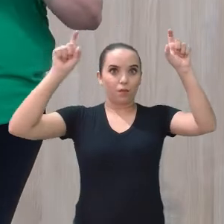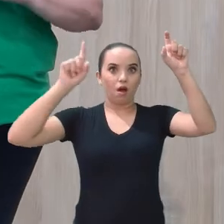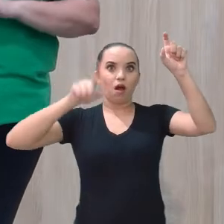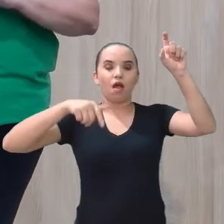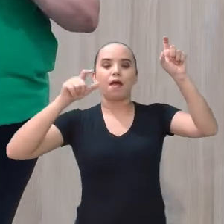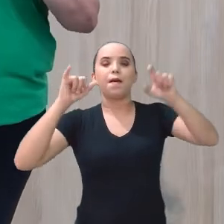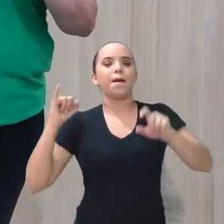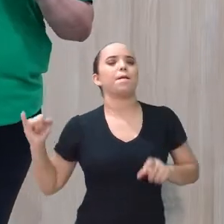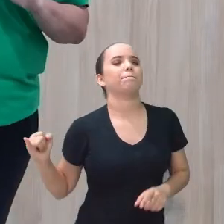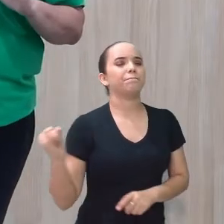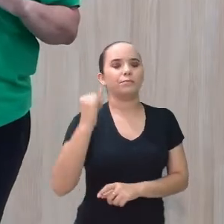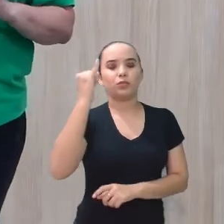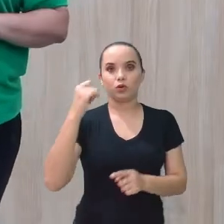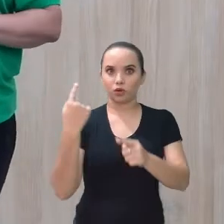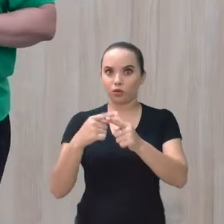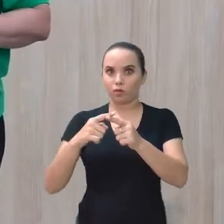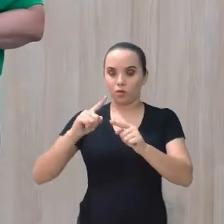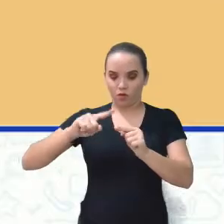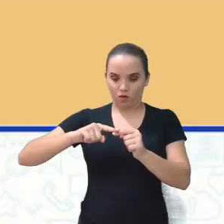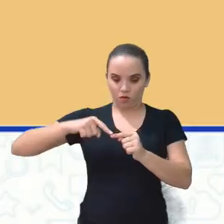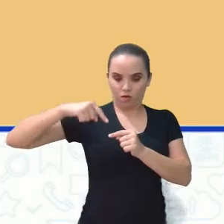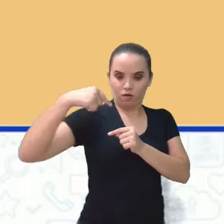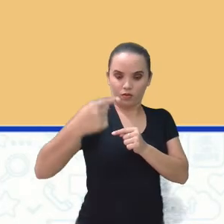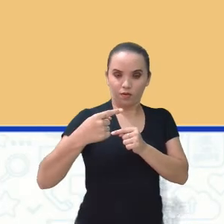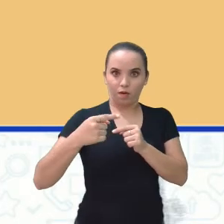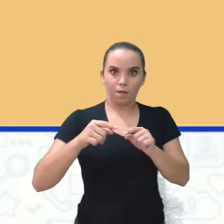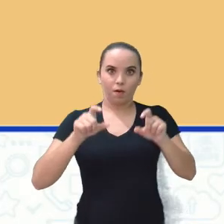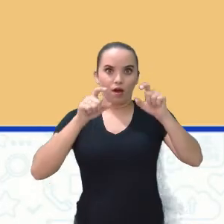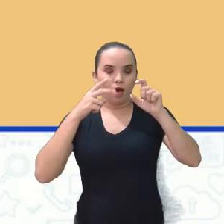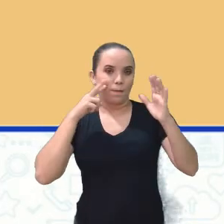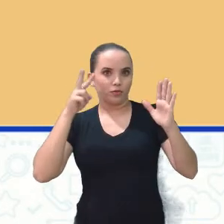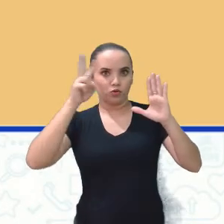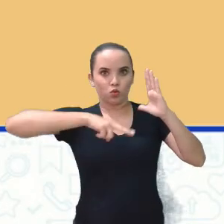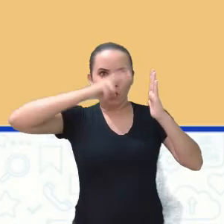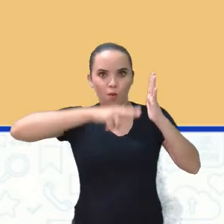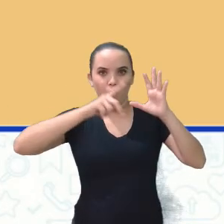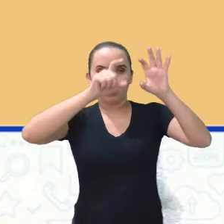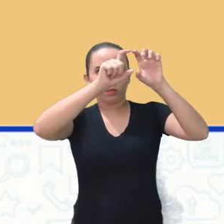porque a partir dela o leitor pode